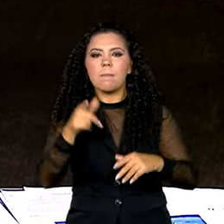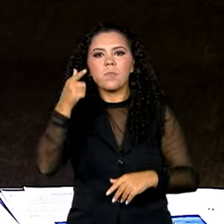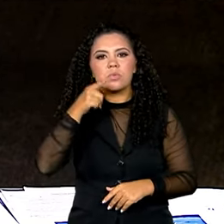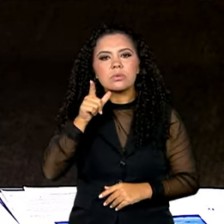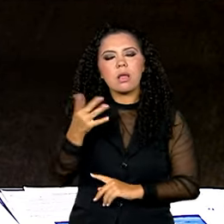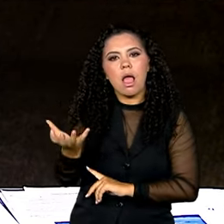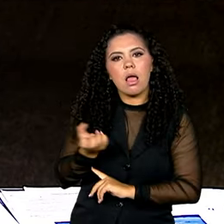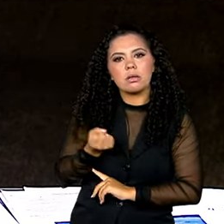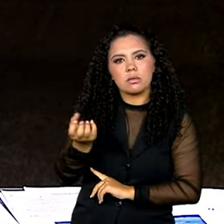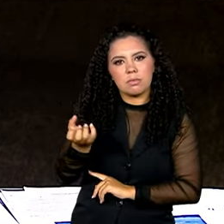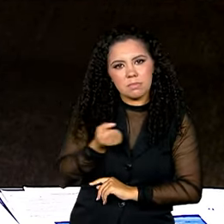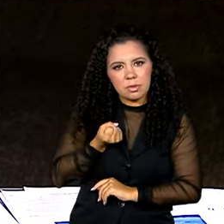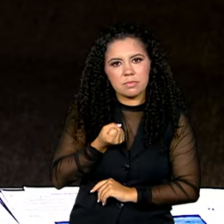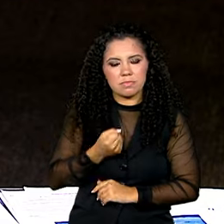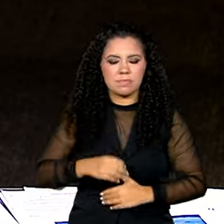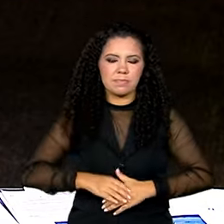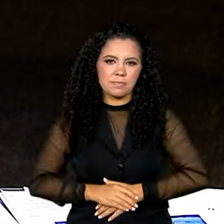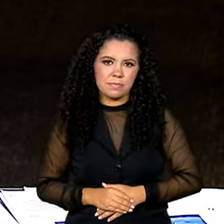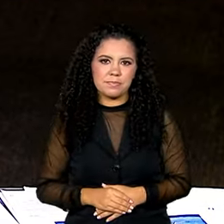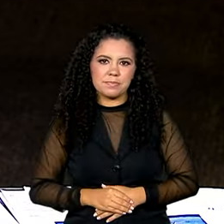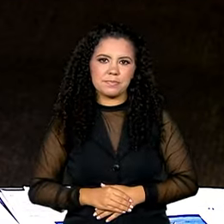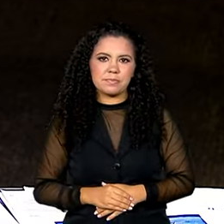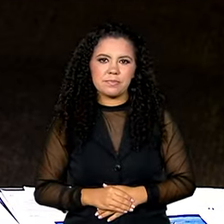os benefícios a que fazem jus.